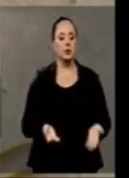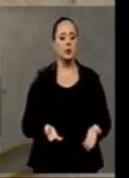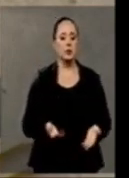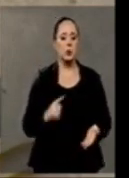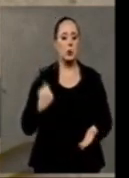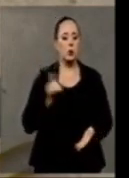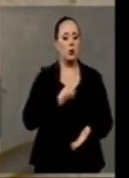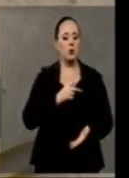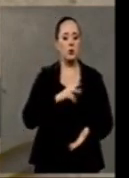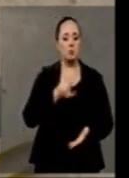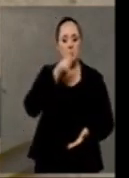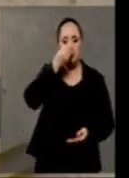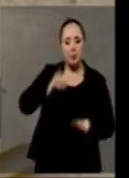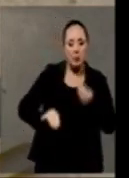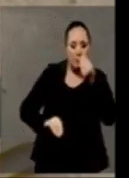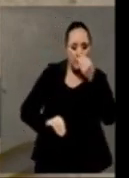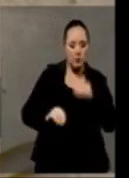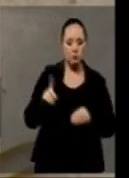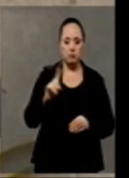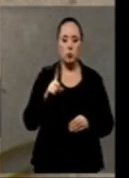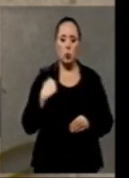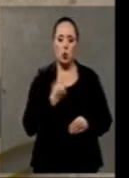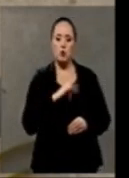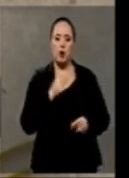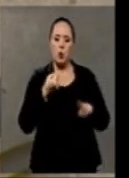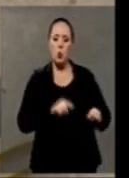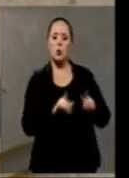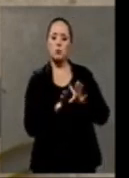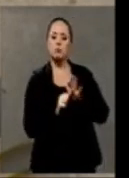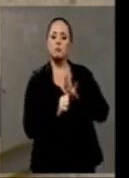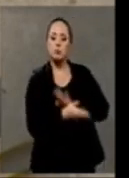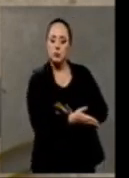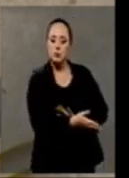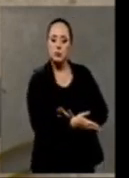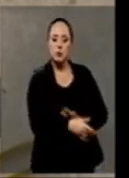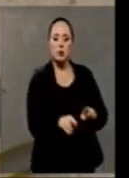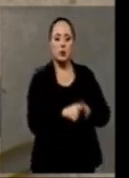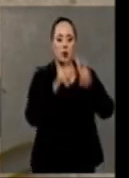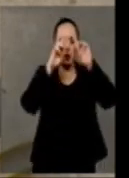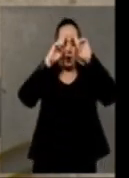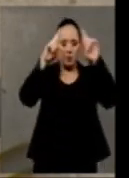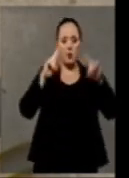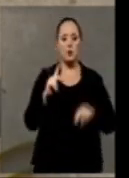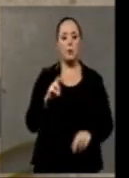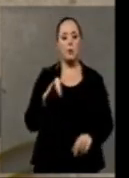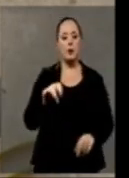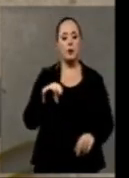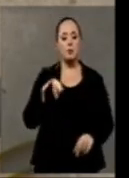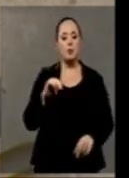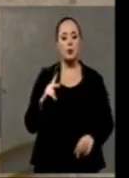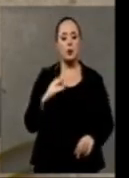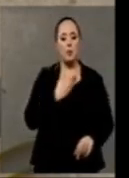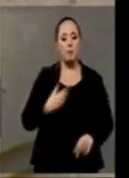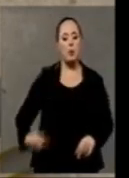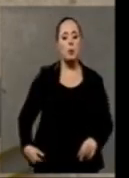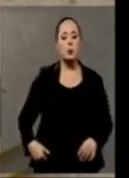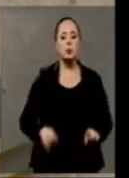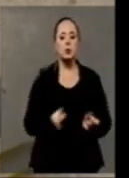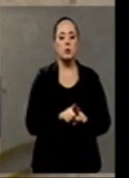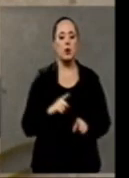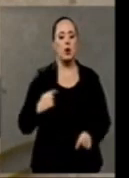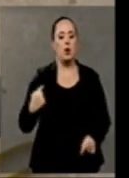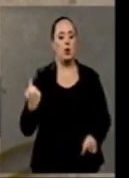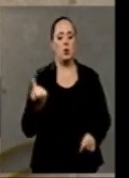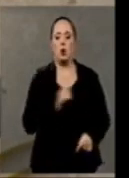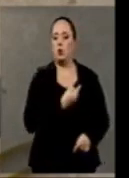no combate à corrupção no respeito ao patrimônio público como também não seremos